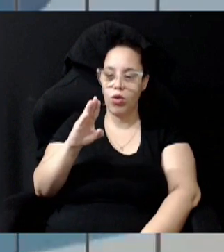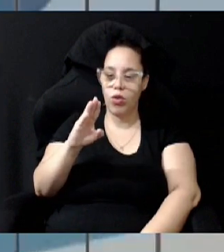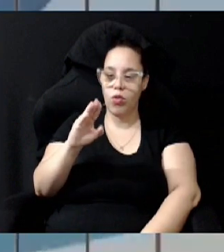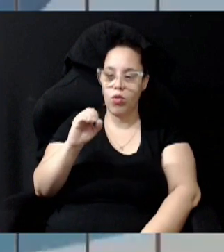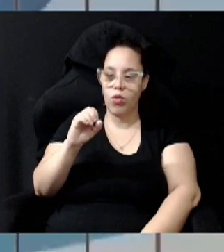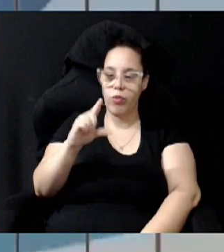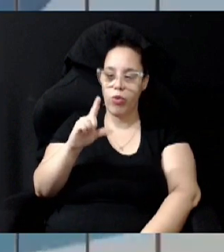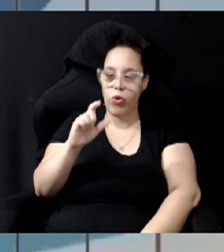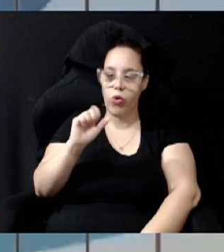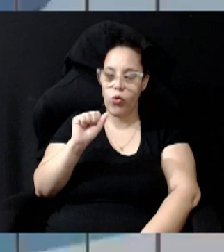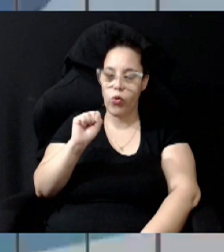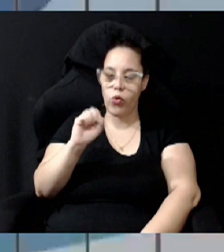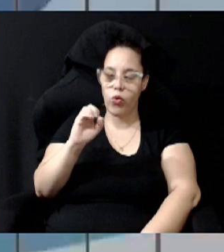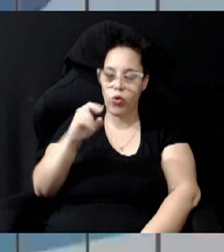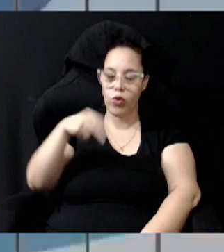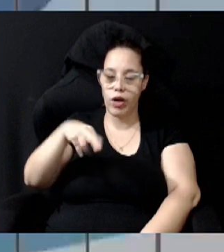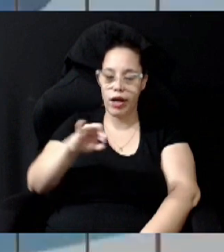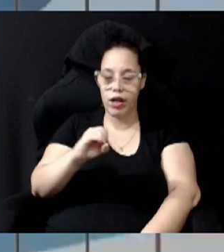ele é incapaz